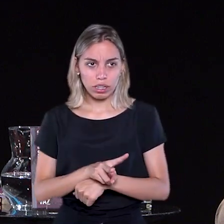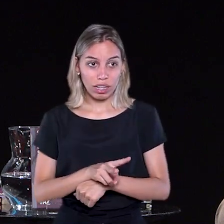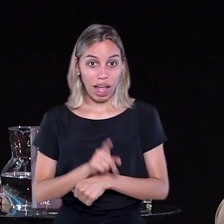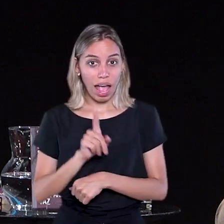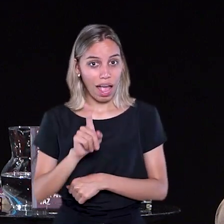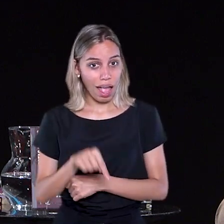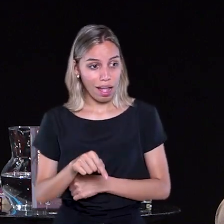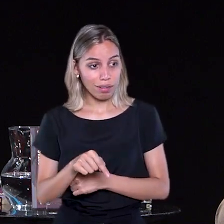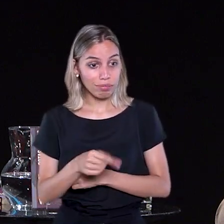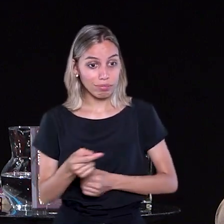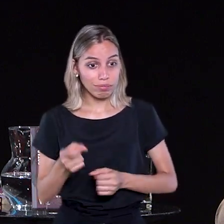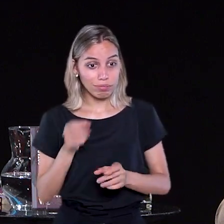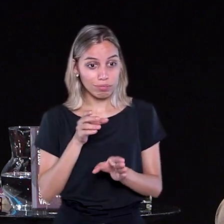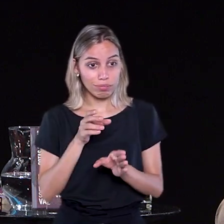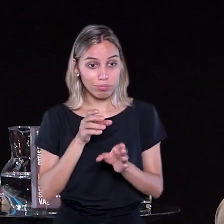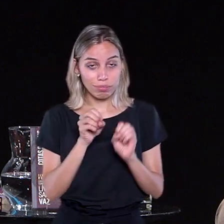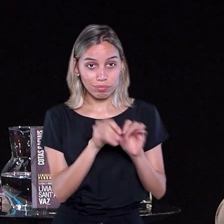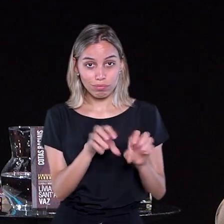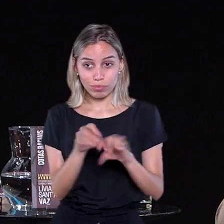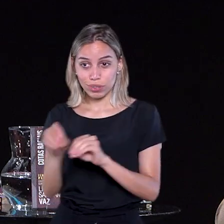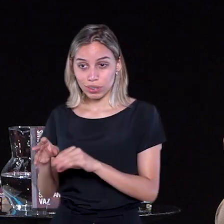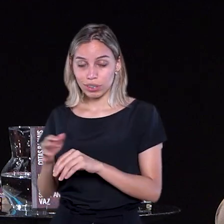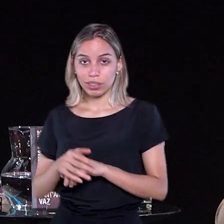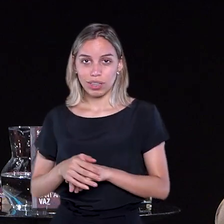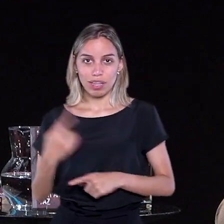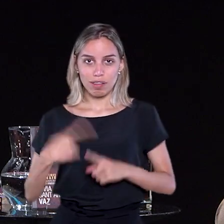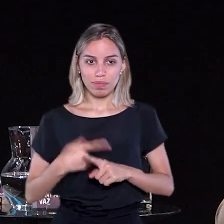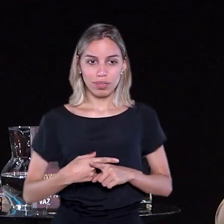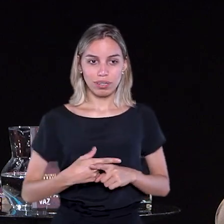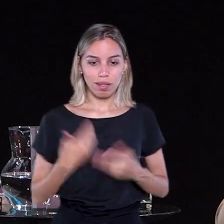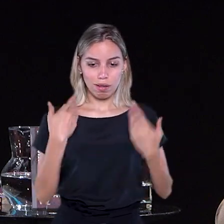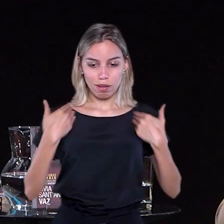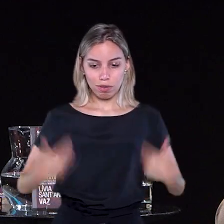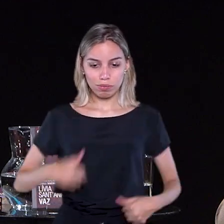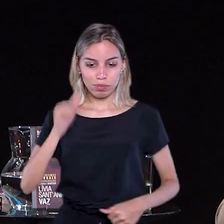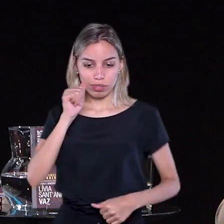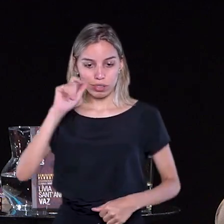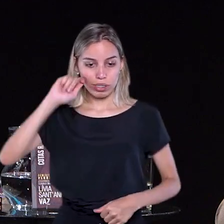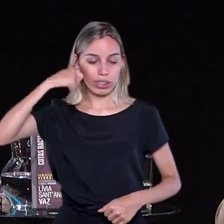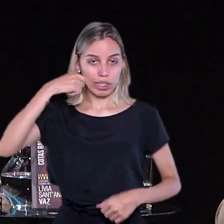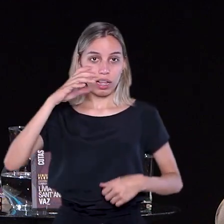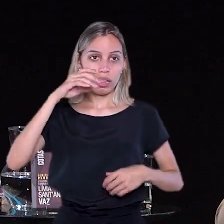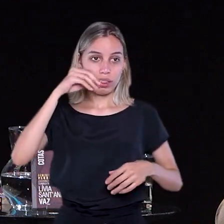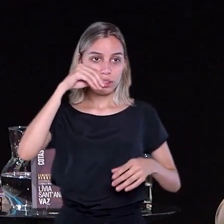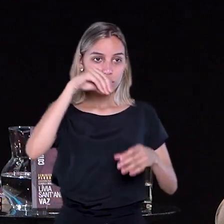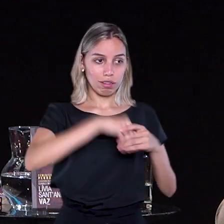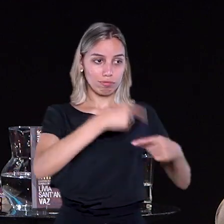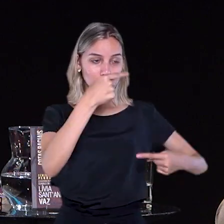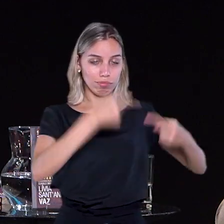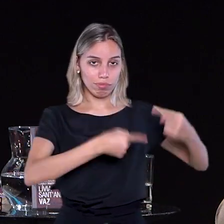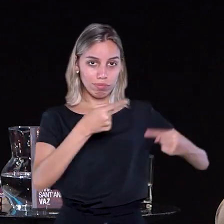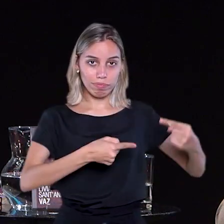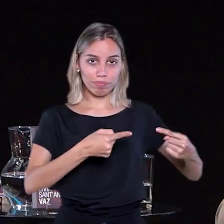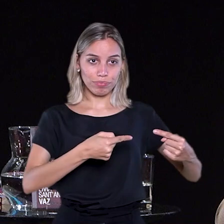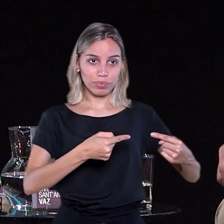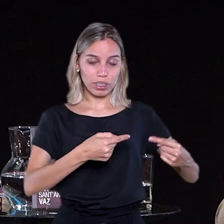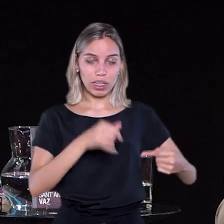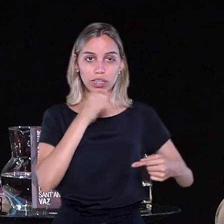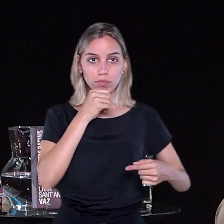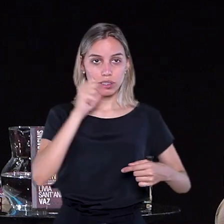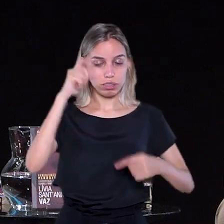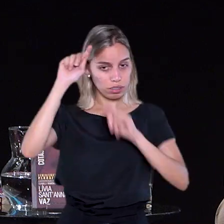corrigir uma fala racista, coisas do tipo, assim, realmente consegue mudar essa coisa da política de homens